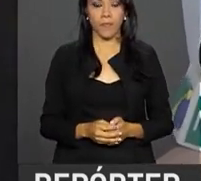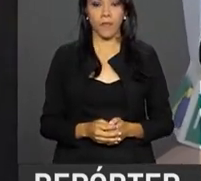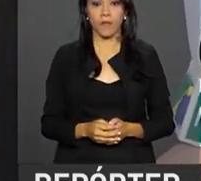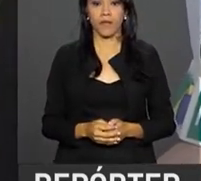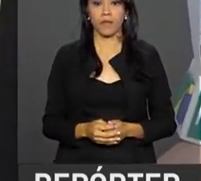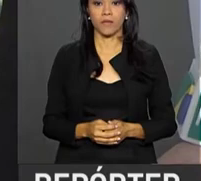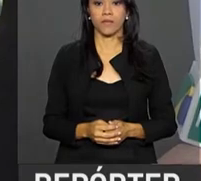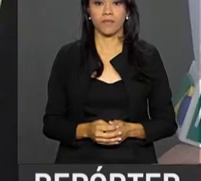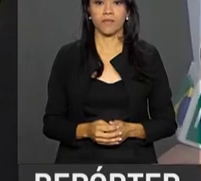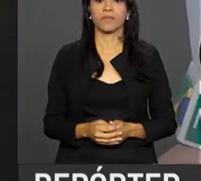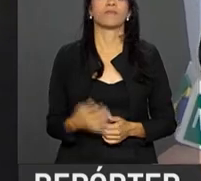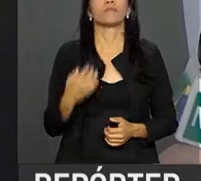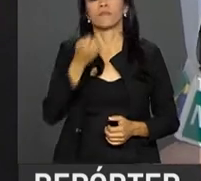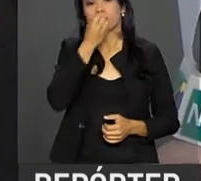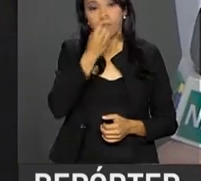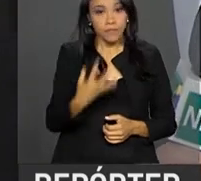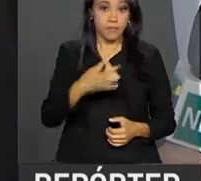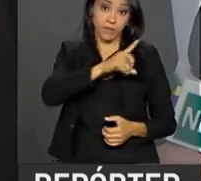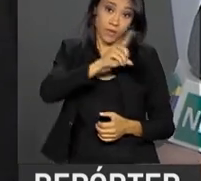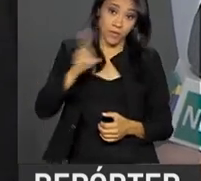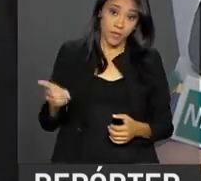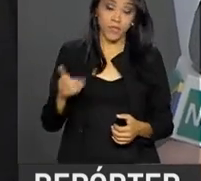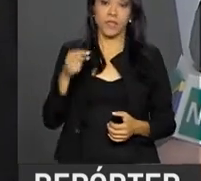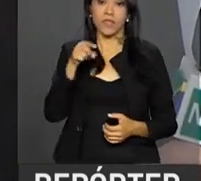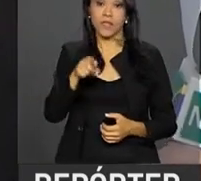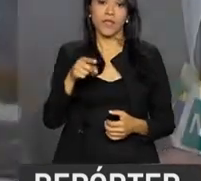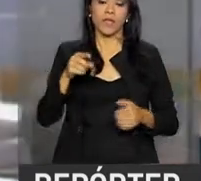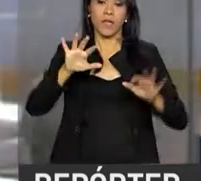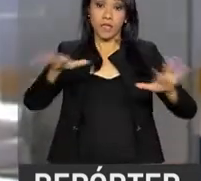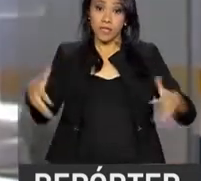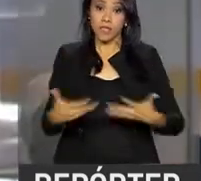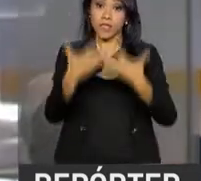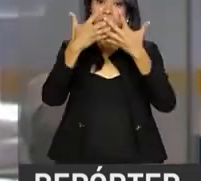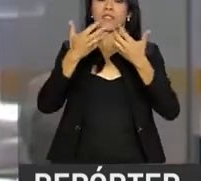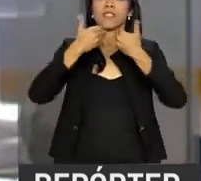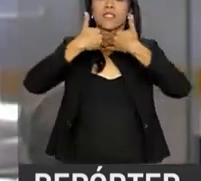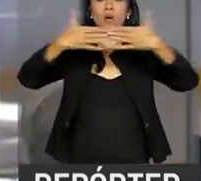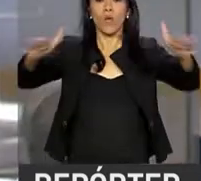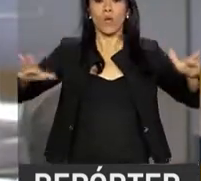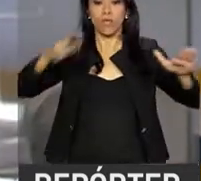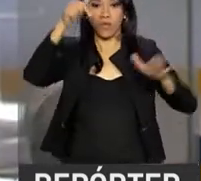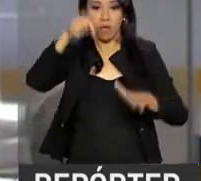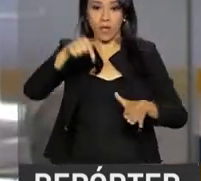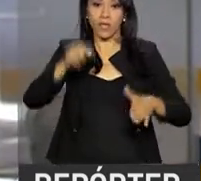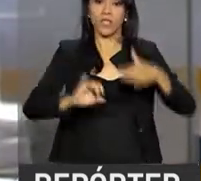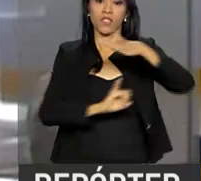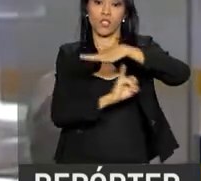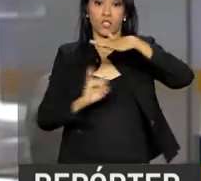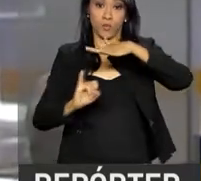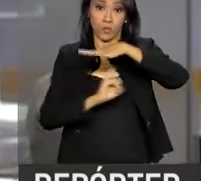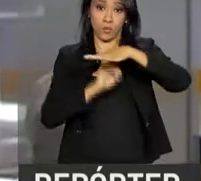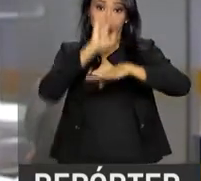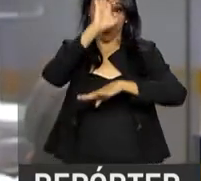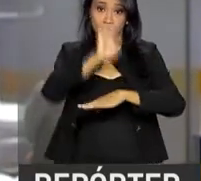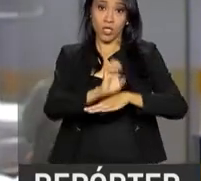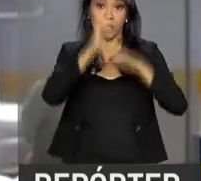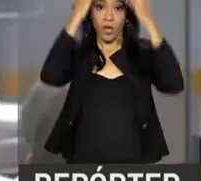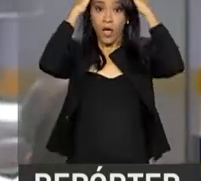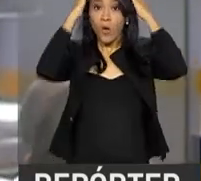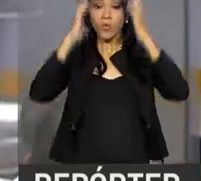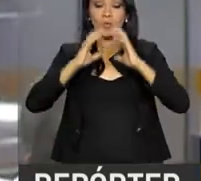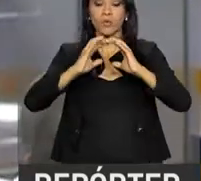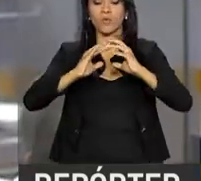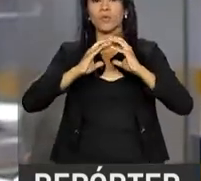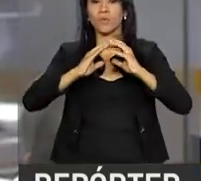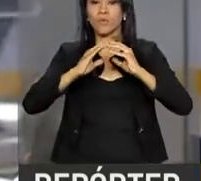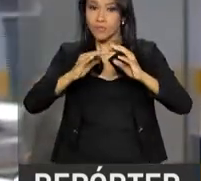olá bom dia a cerimônia de inauguração do centro de radiocirurgia aqui no instituto estadual do cérebro está prevista